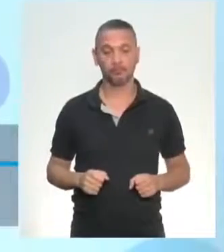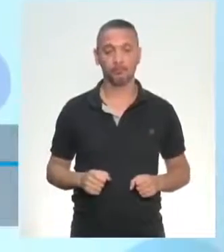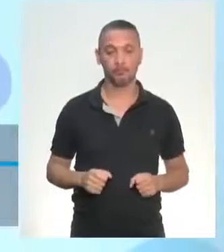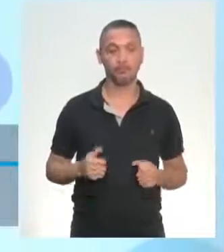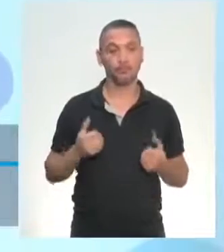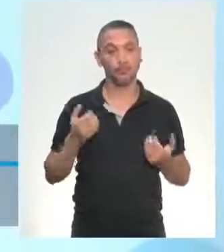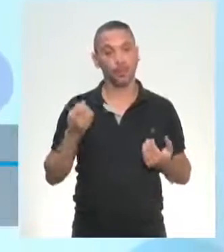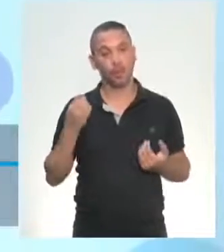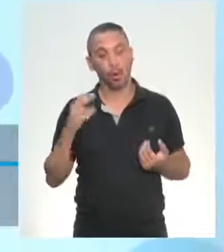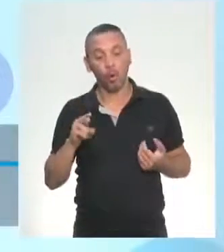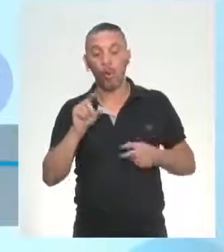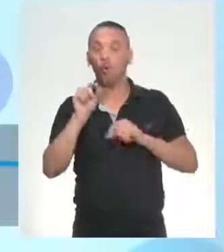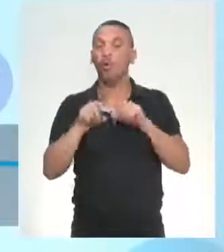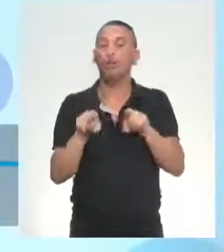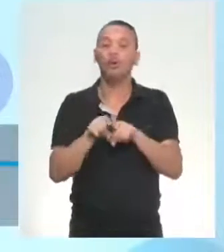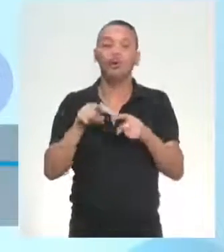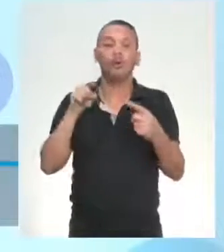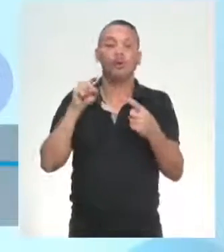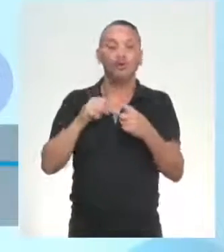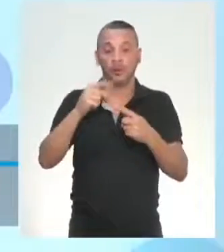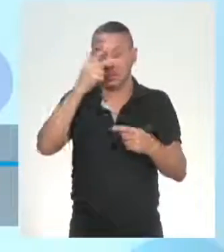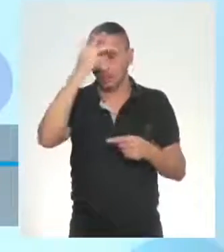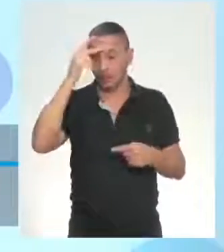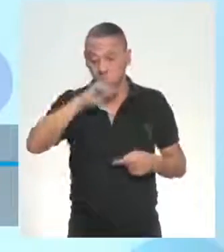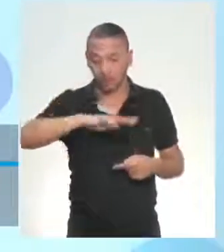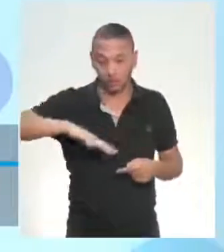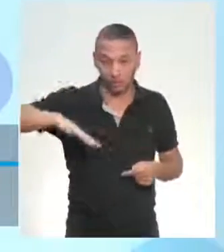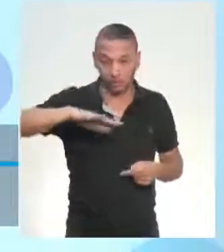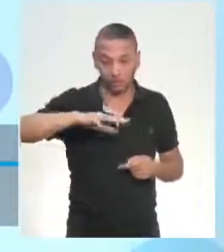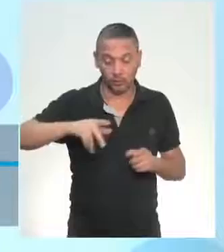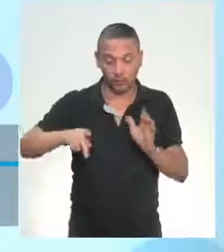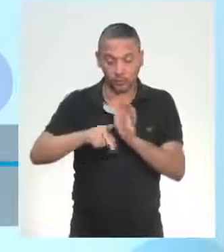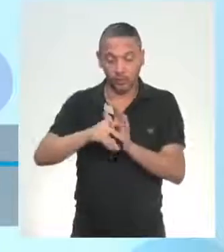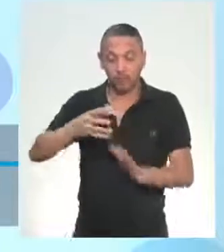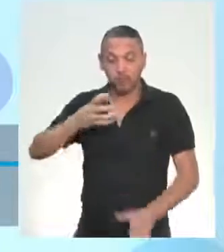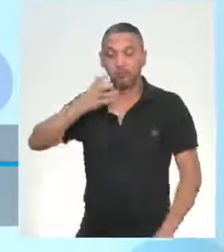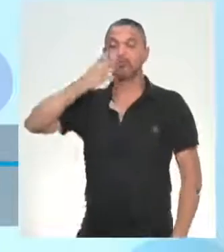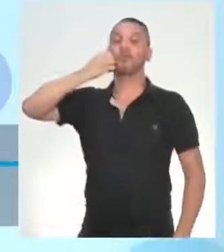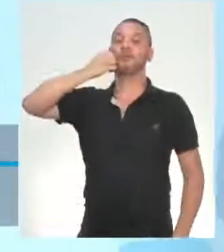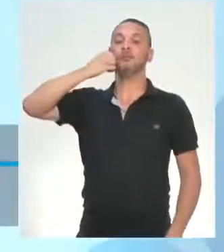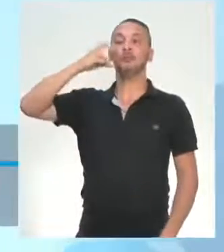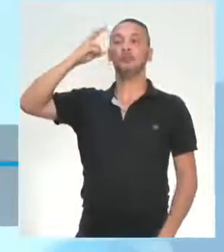imaterial. Ou seja, quando há, galerinha, o tombamento histórico, né,